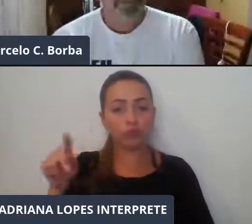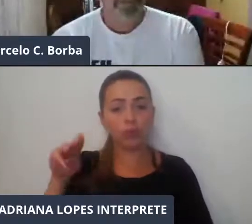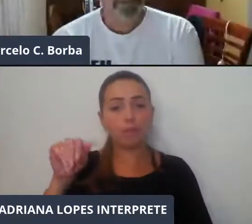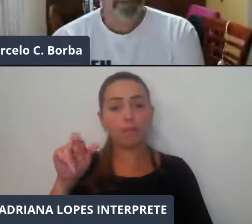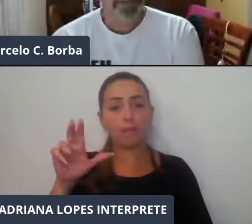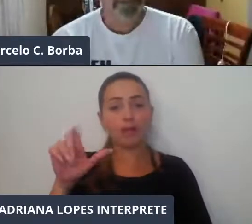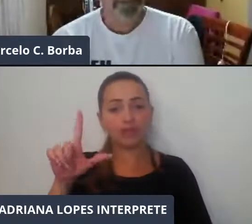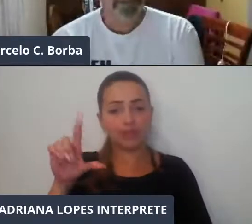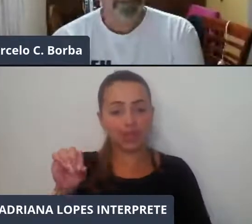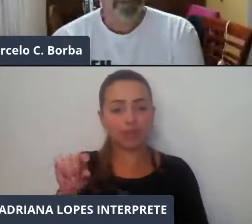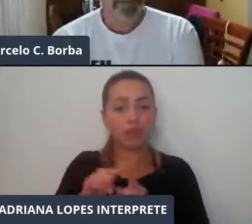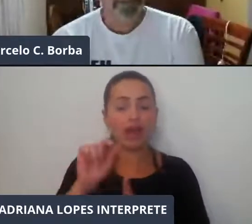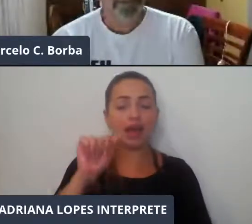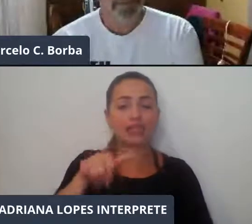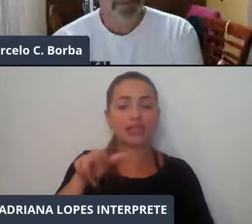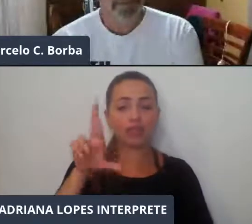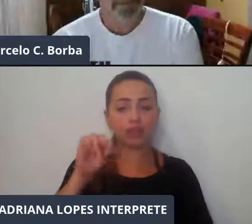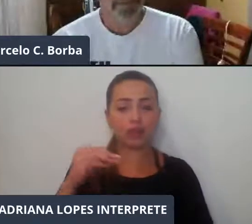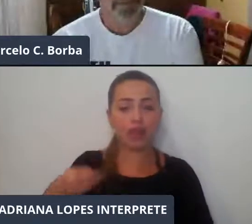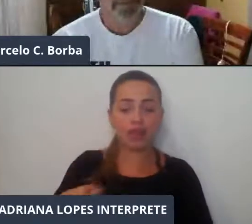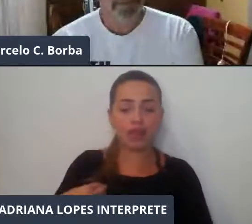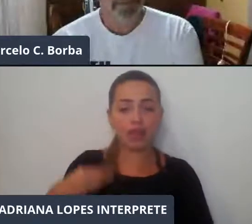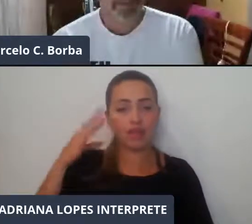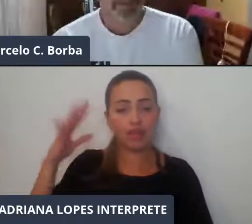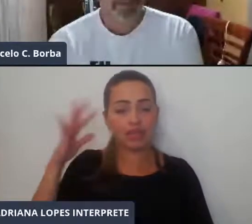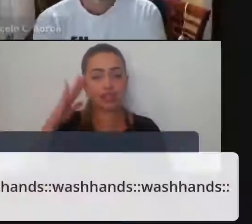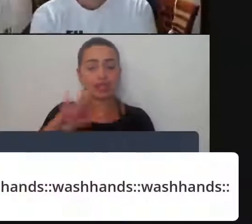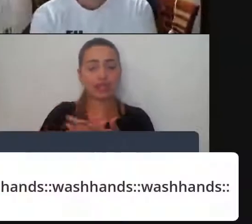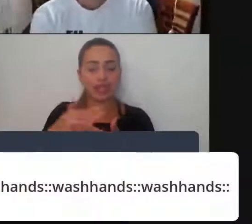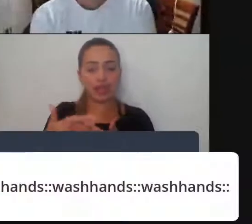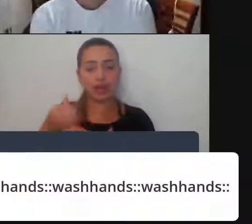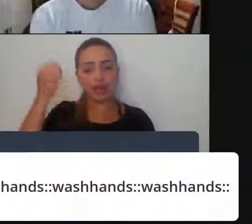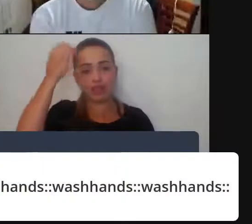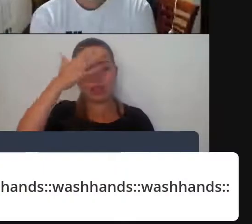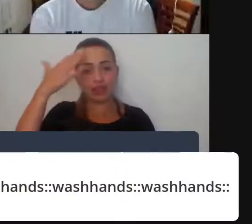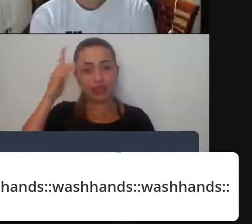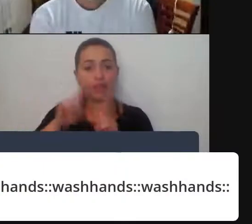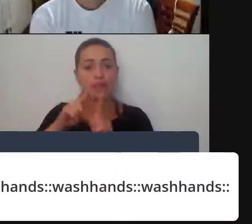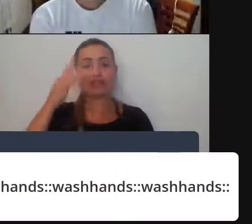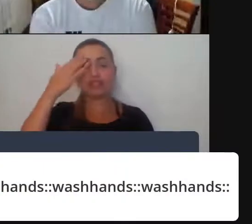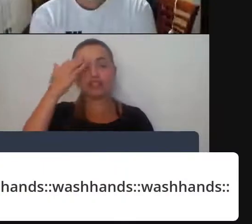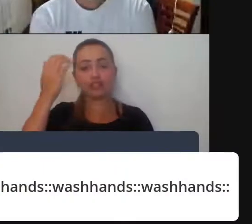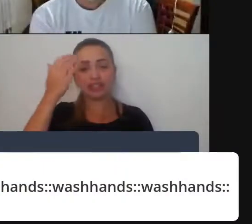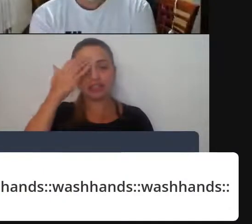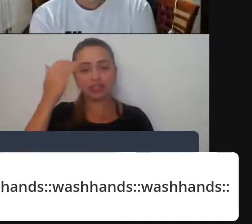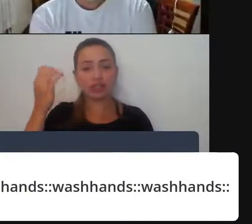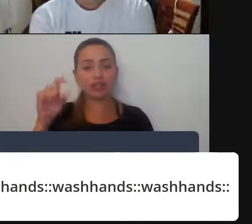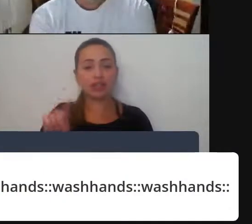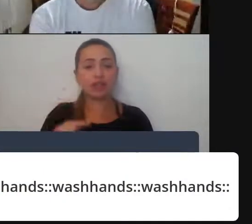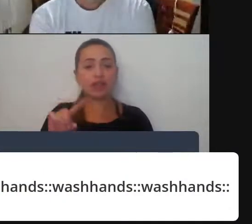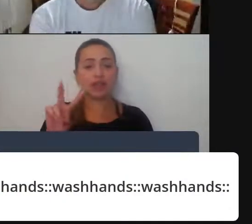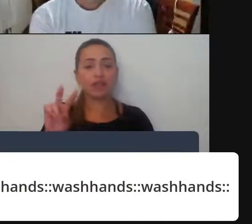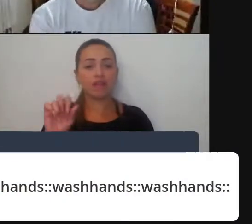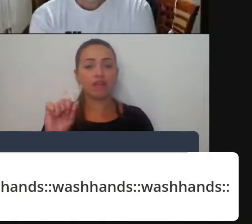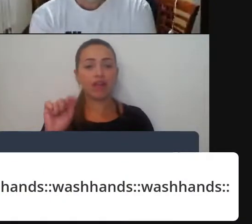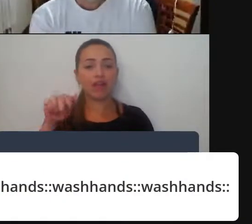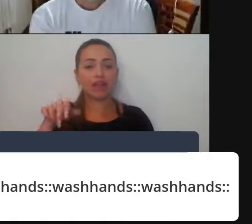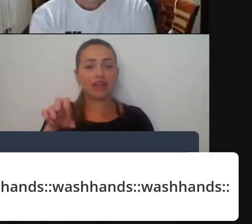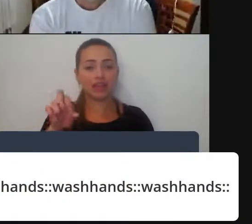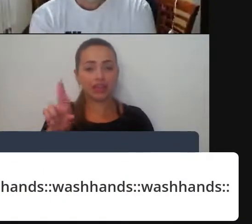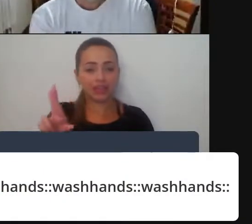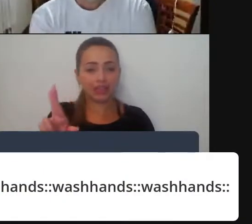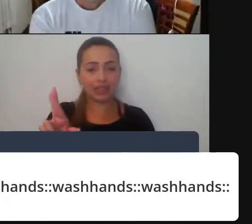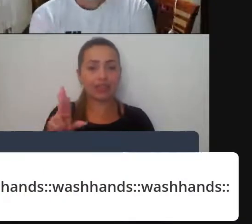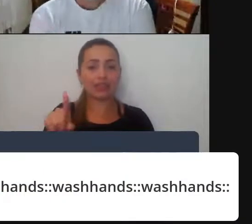Marcelo e Alessandro pelas reflexões, às intérpretes Adriana e Jaqueline, ao Wagner, coordenador do GT, o